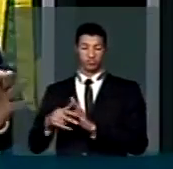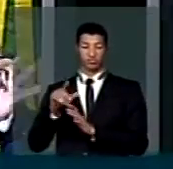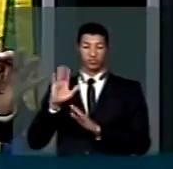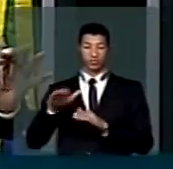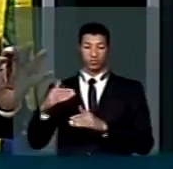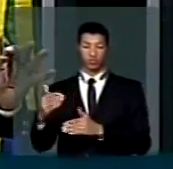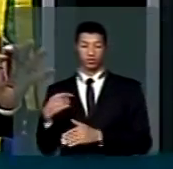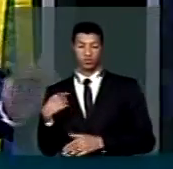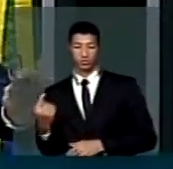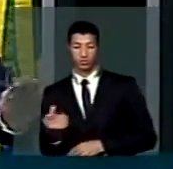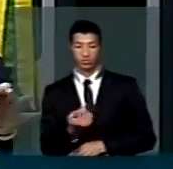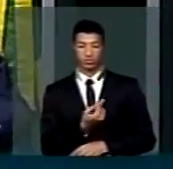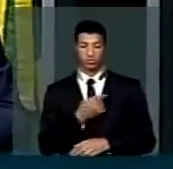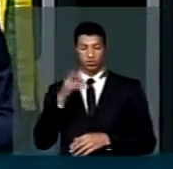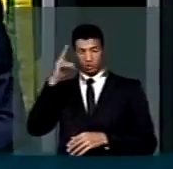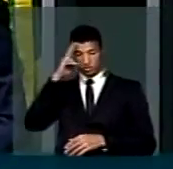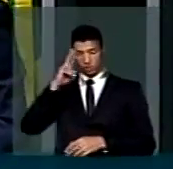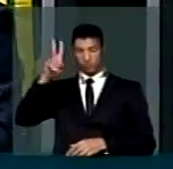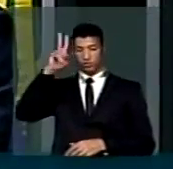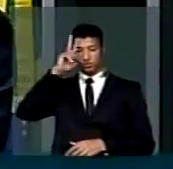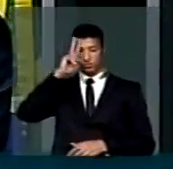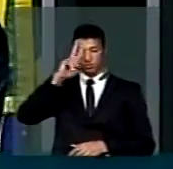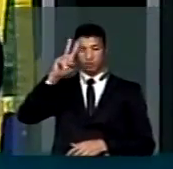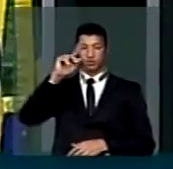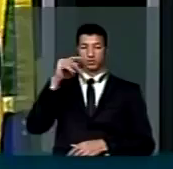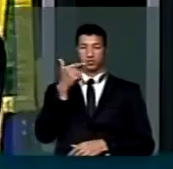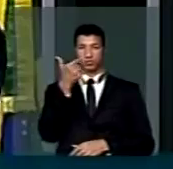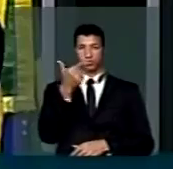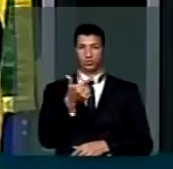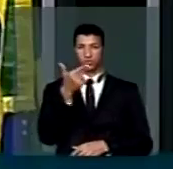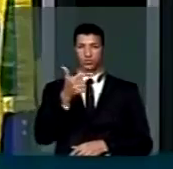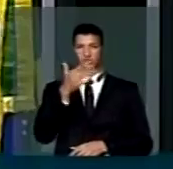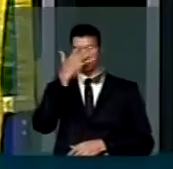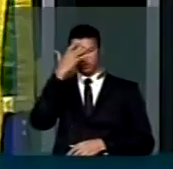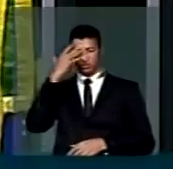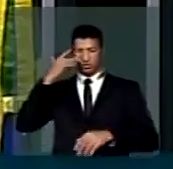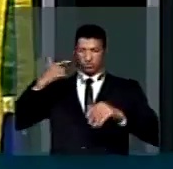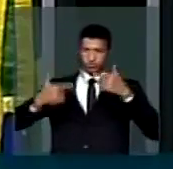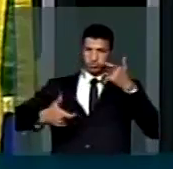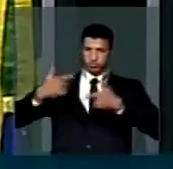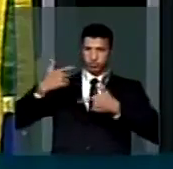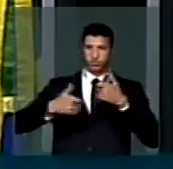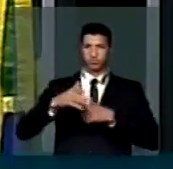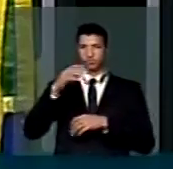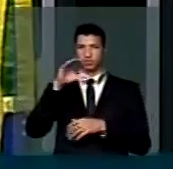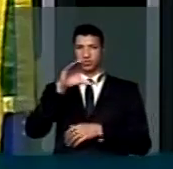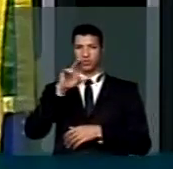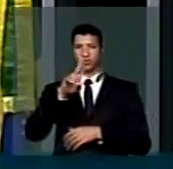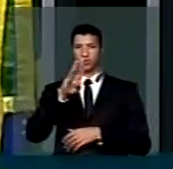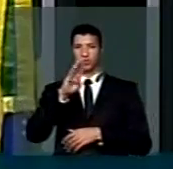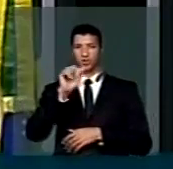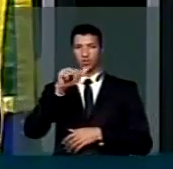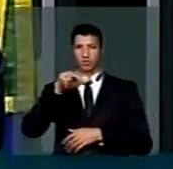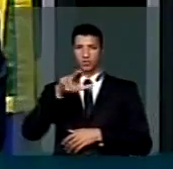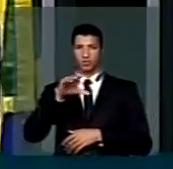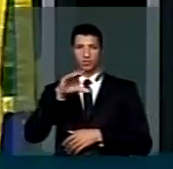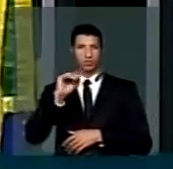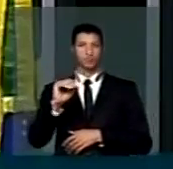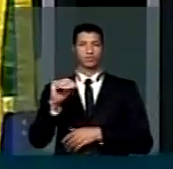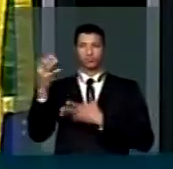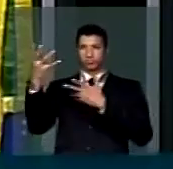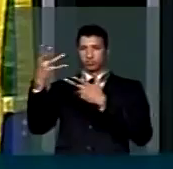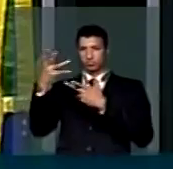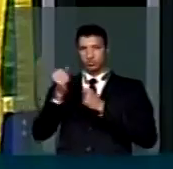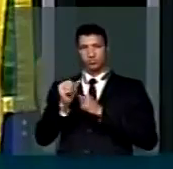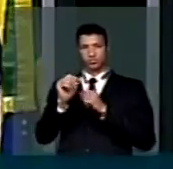nos remete à memória são dois boxeadores cubanos sendo